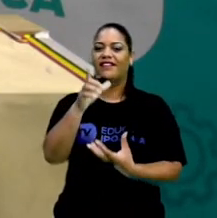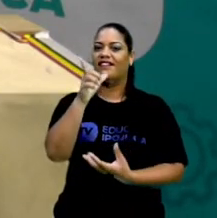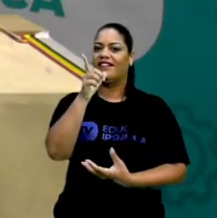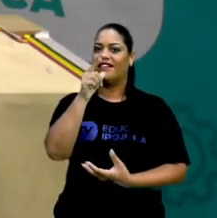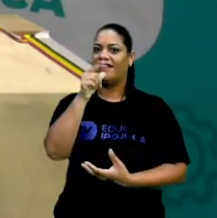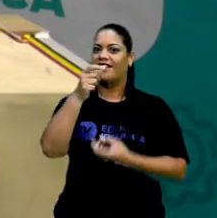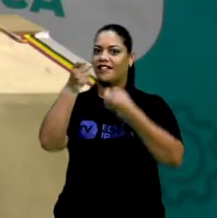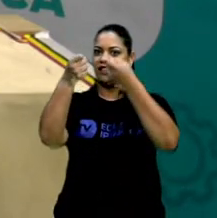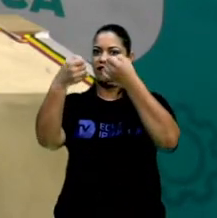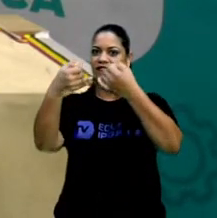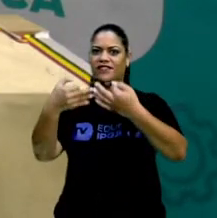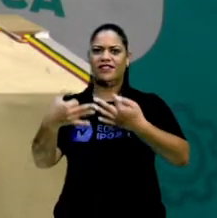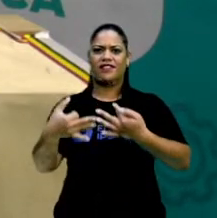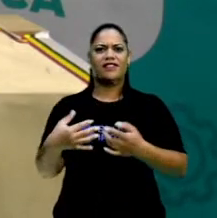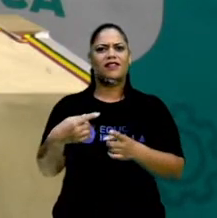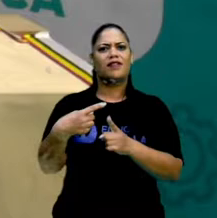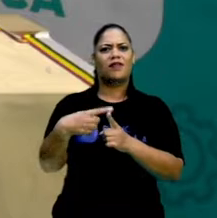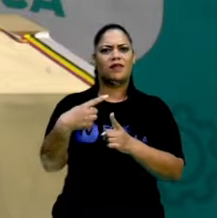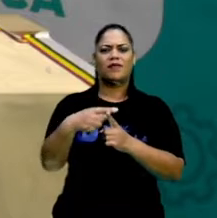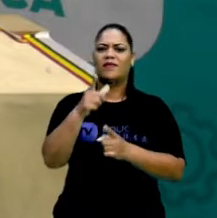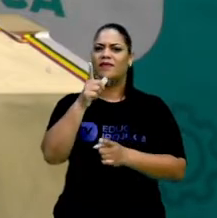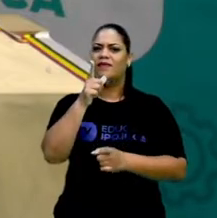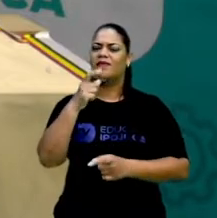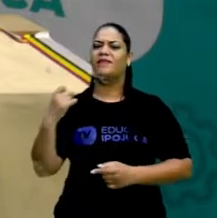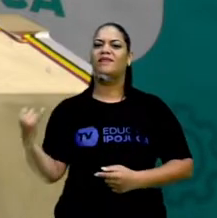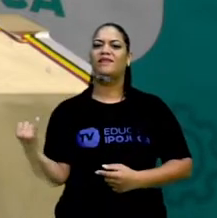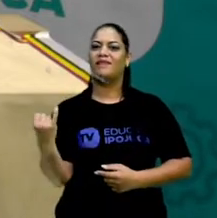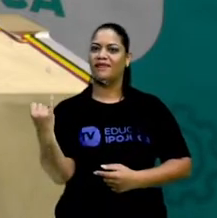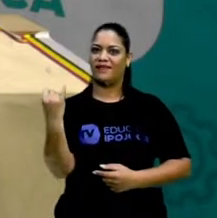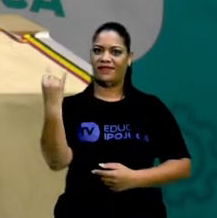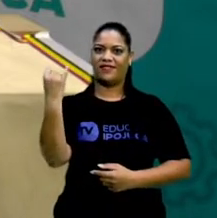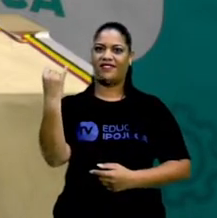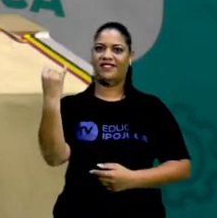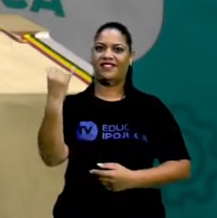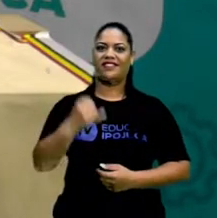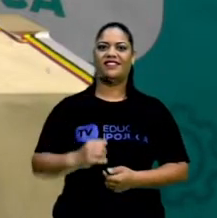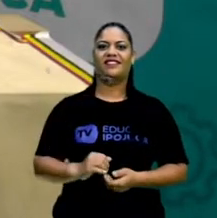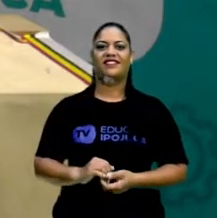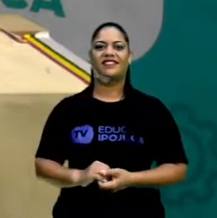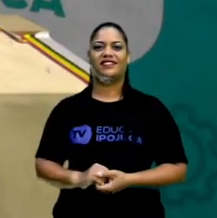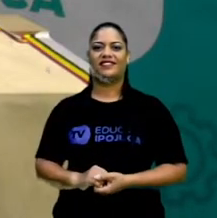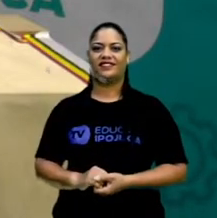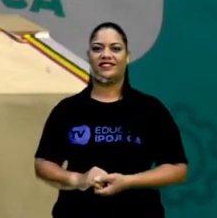E vou explicar. Por que a água é tão essencial?